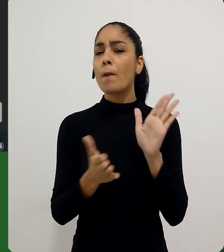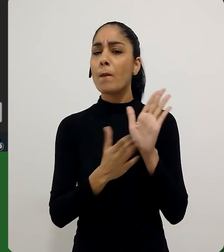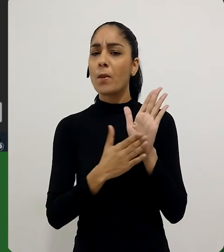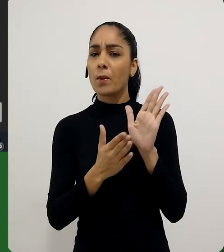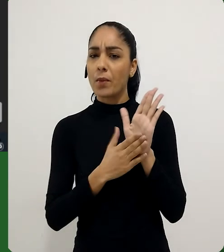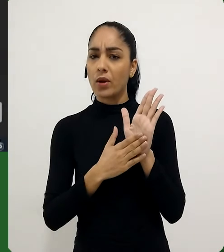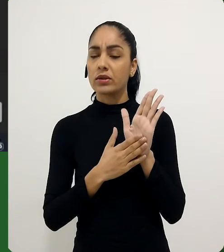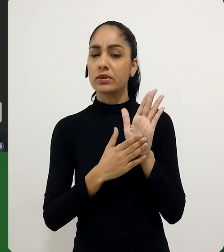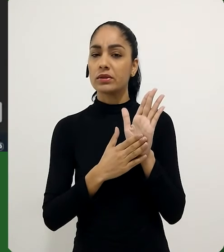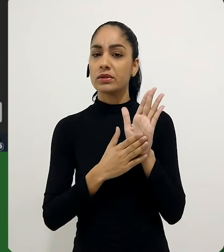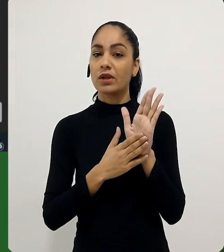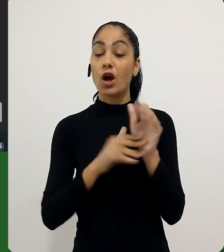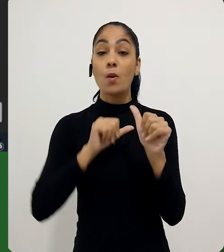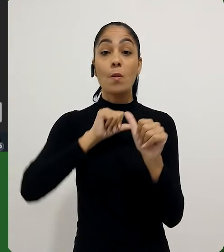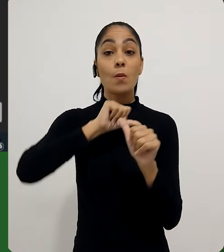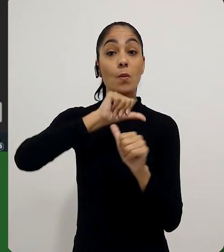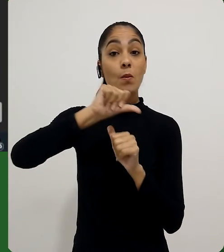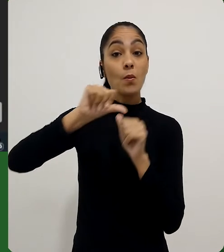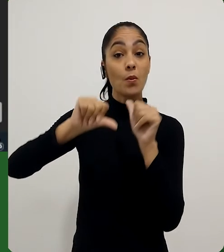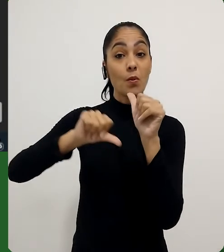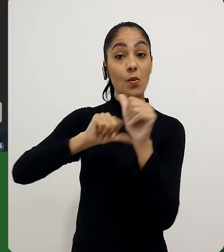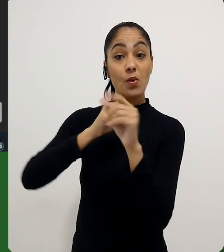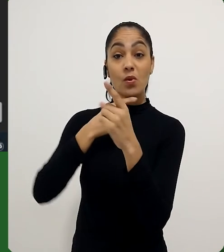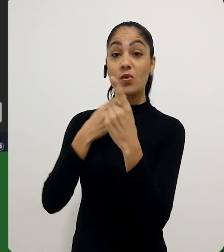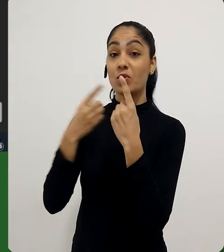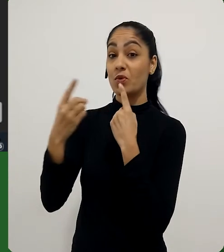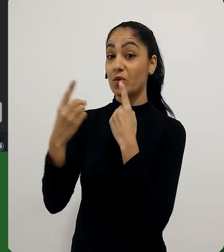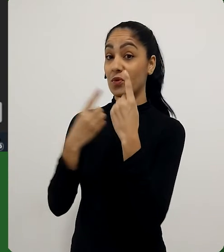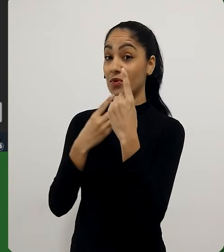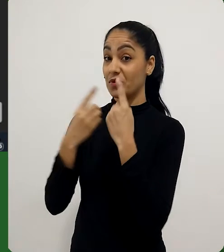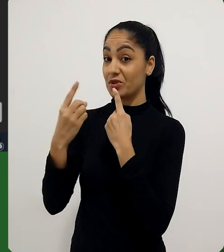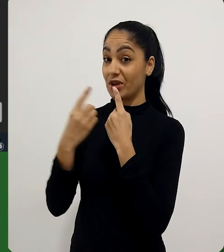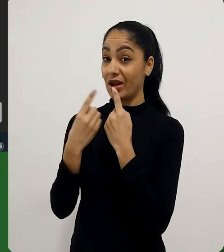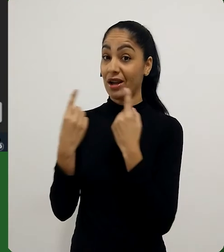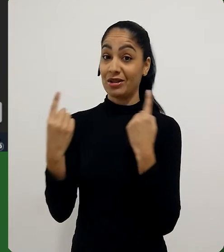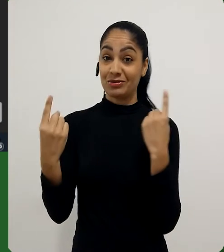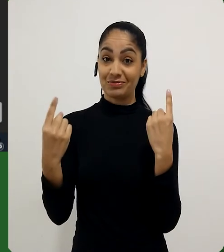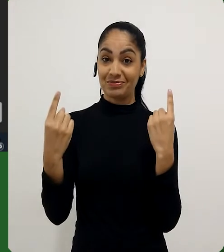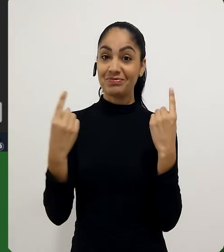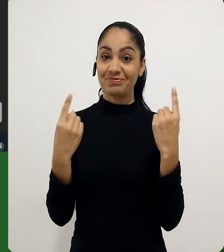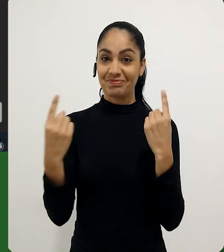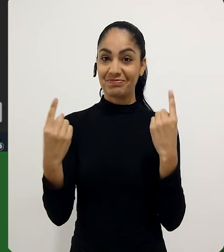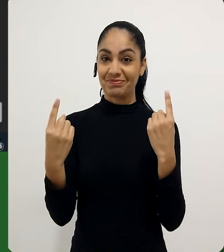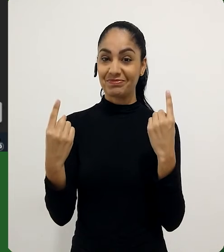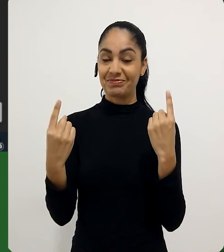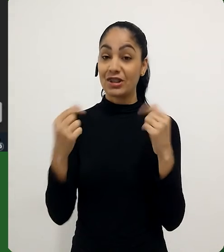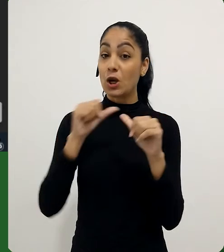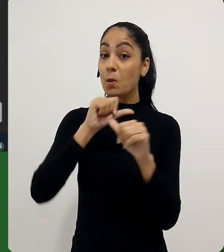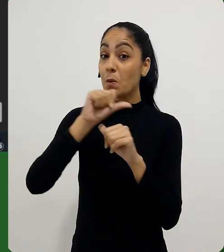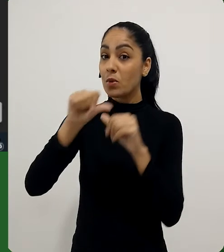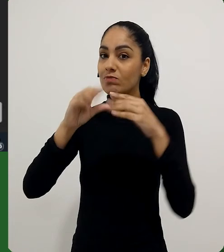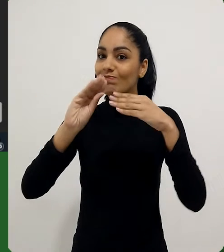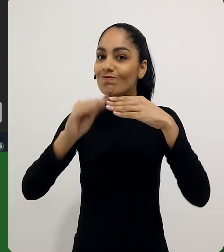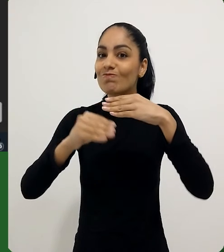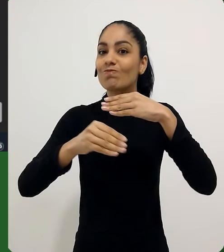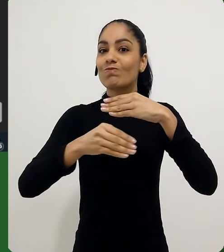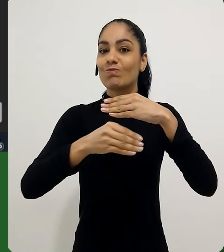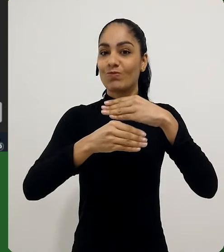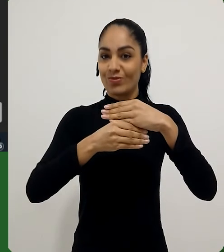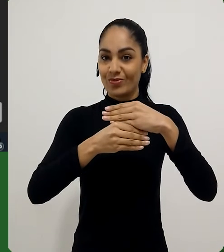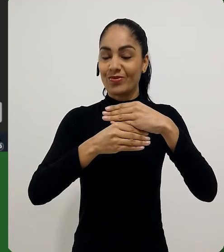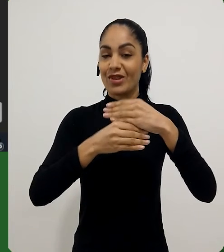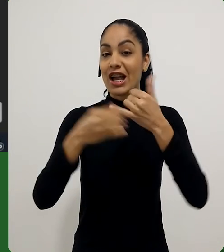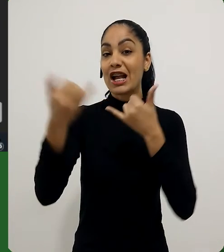delas. E aí, qual que é a proposta? Modifique o diálogo estabelecido entre a patroa e a sua